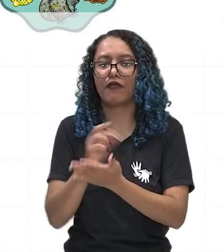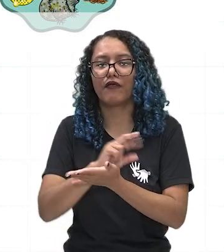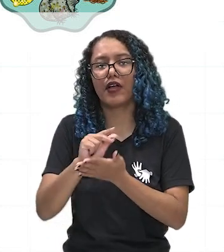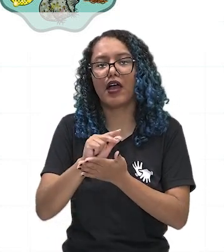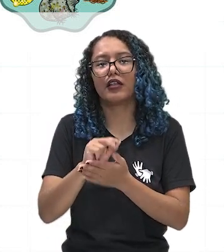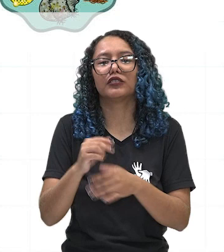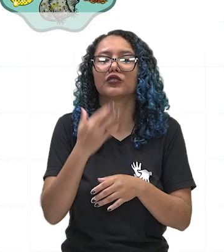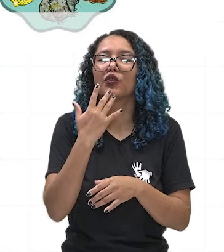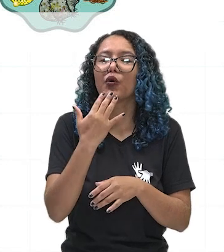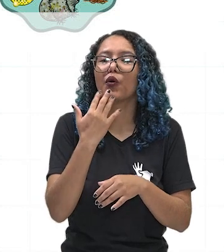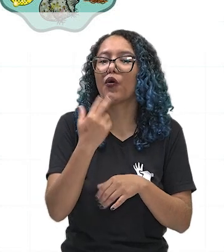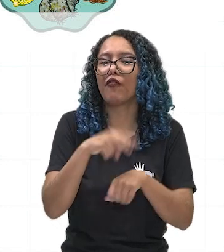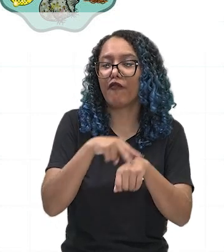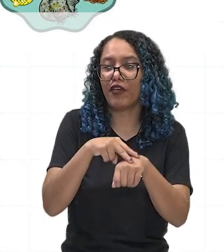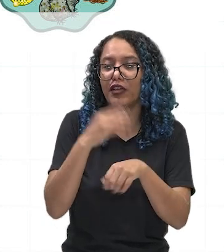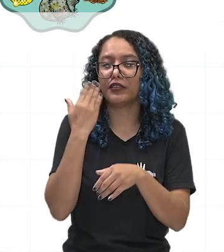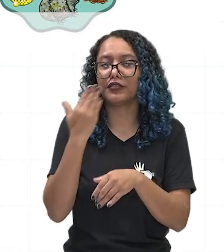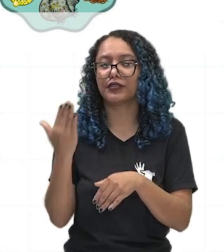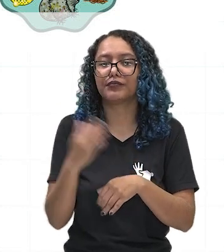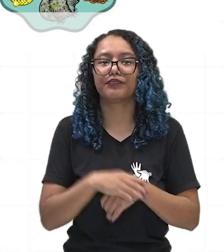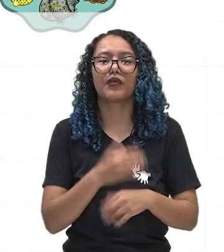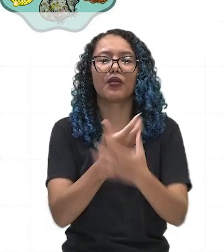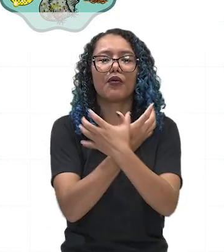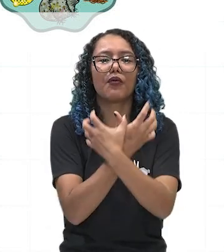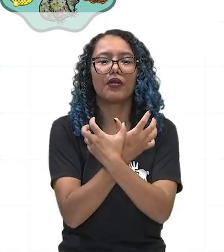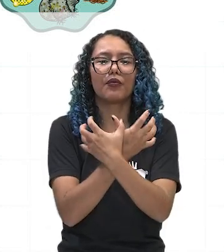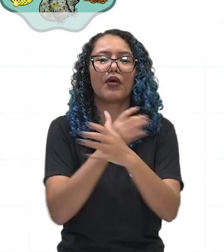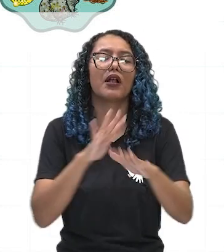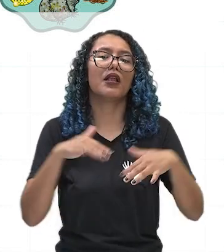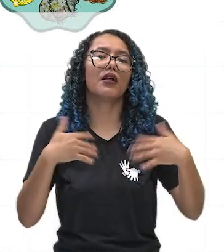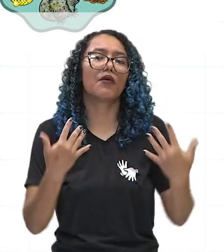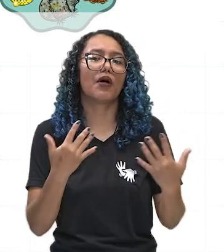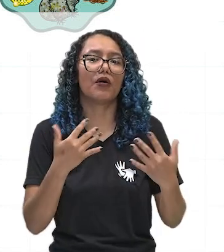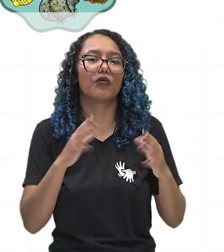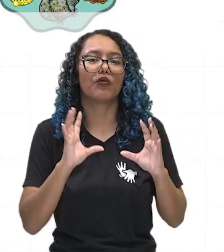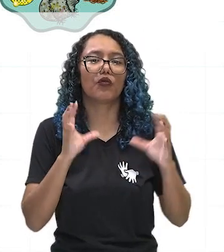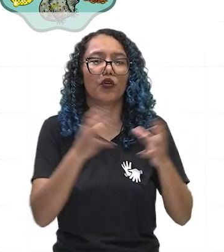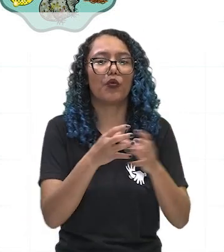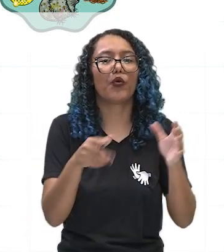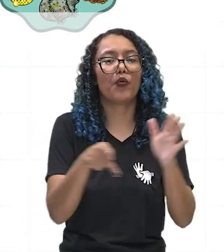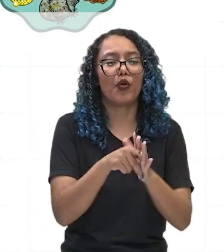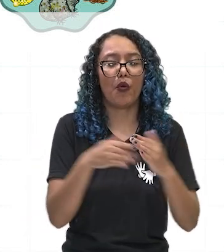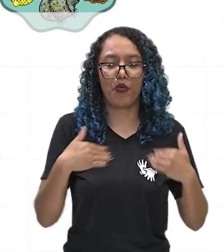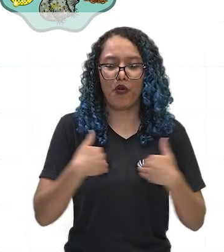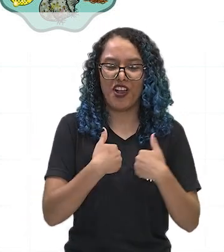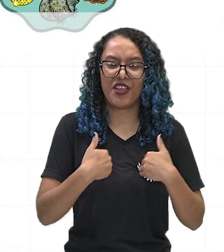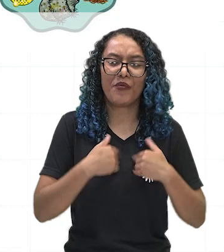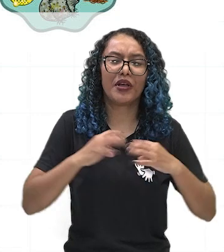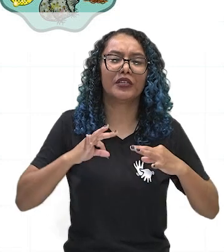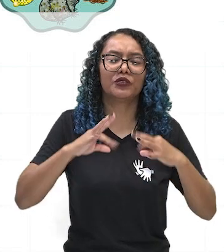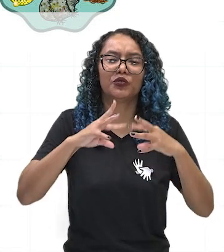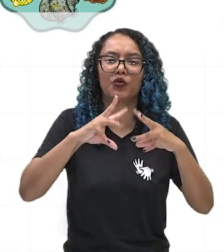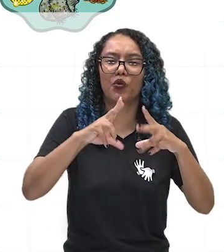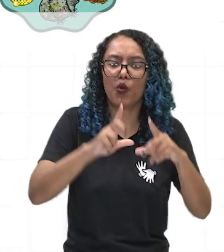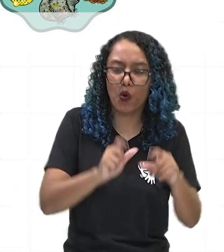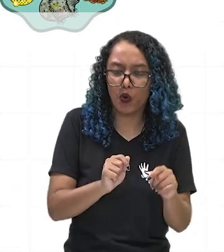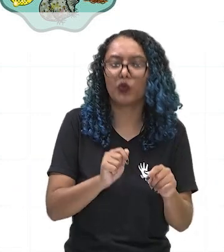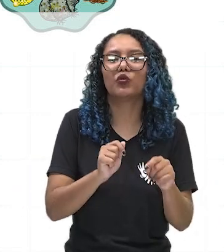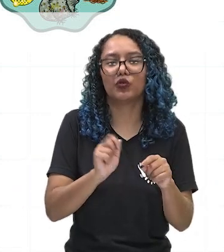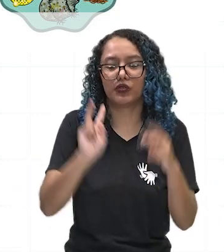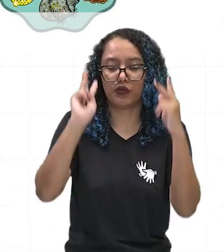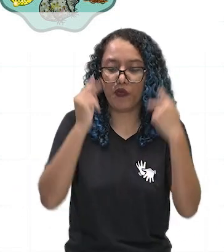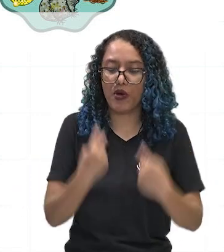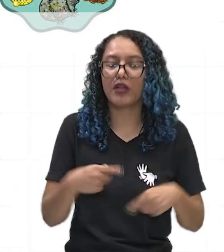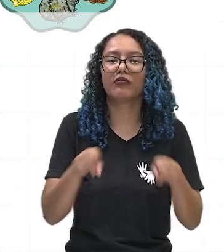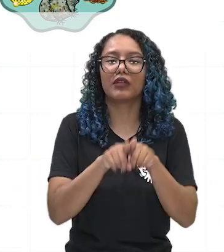em verde. Já o reino Animalia é o reino dos animais, então todos os animais, incluindo os seres humanos,